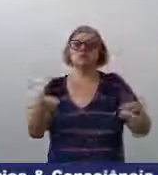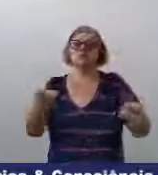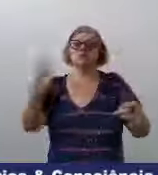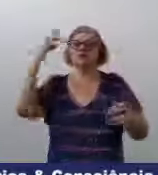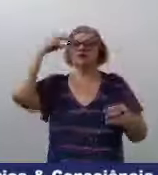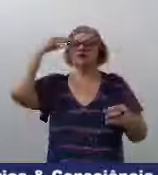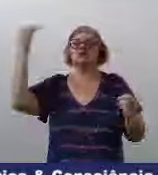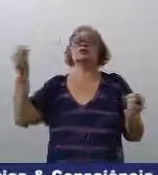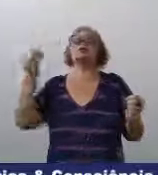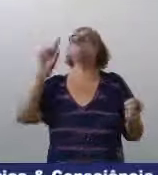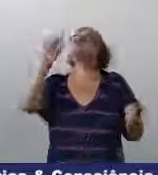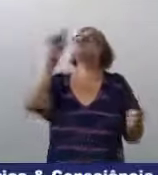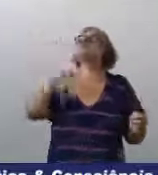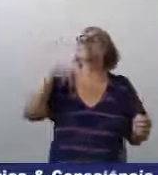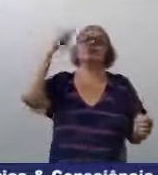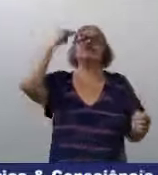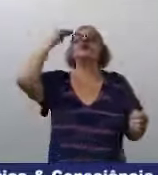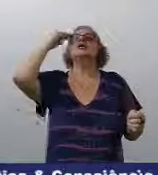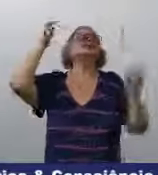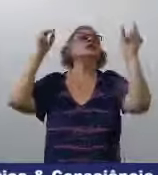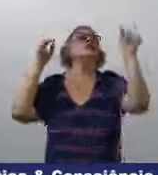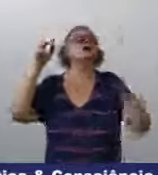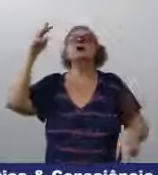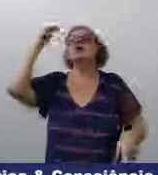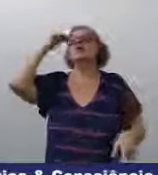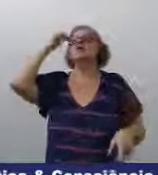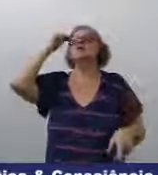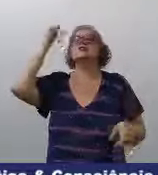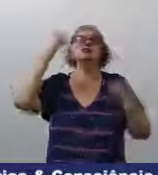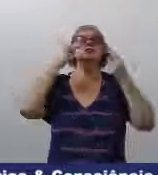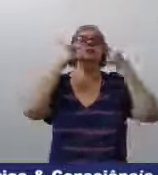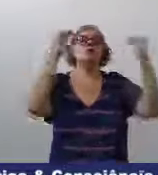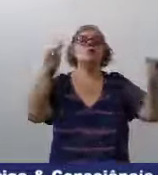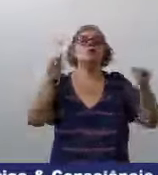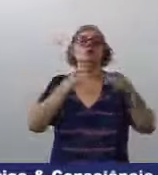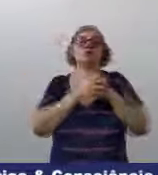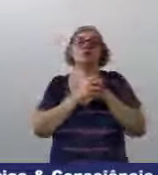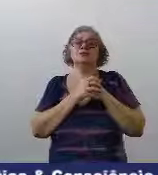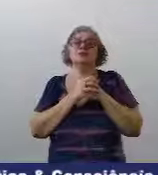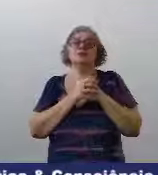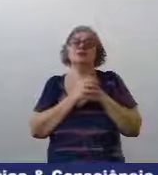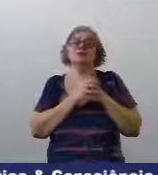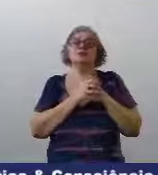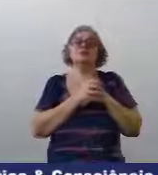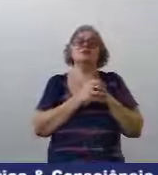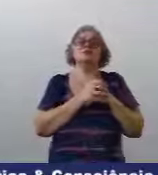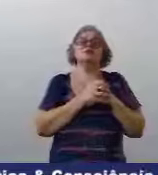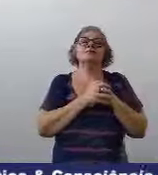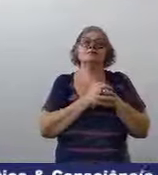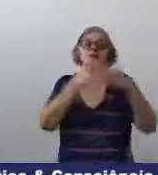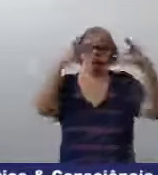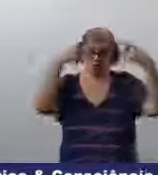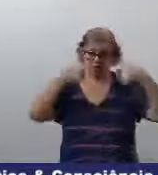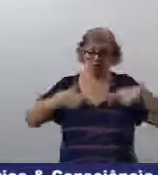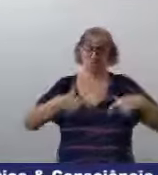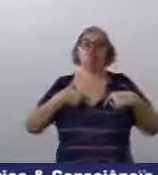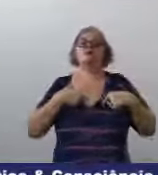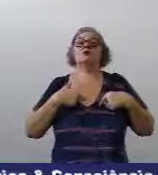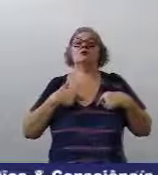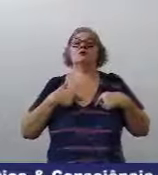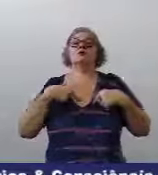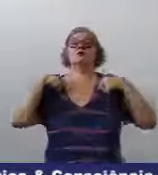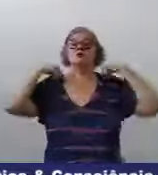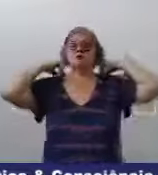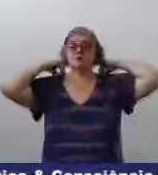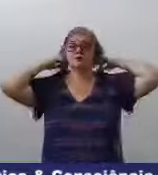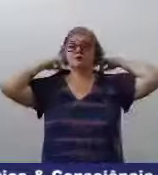serem observadas por uma consciência, que consciência observou-as naqueles momentos? Naturalmente não éramos nós, pelo menos